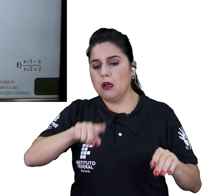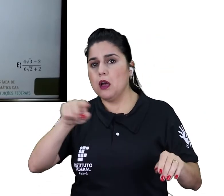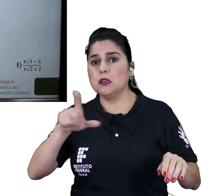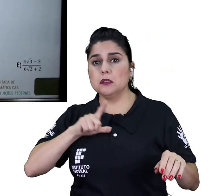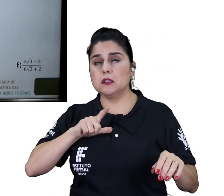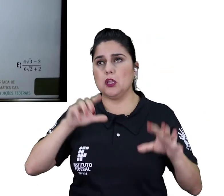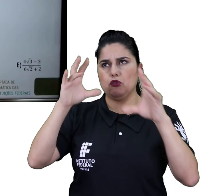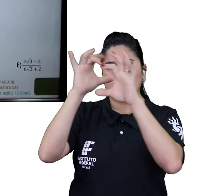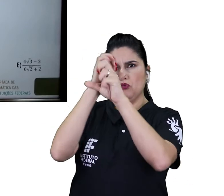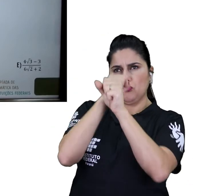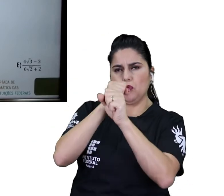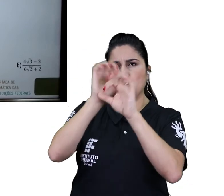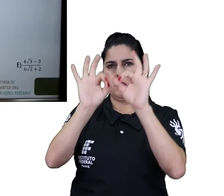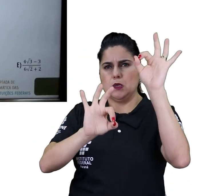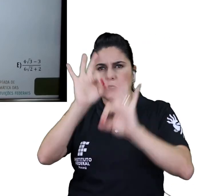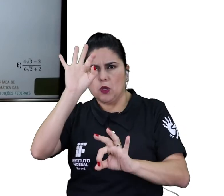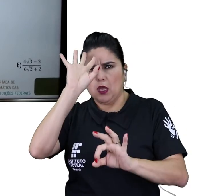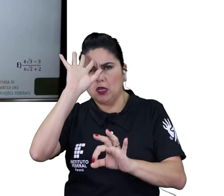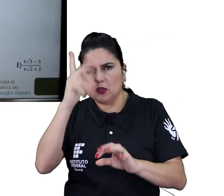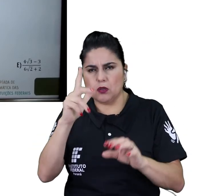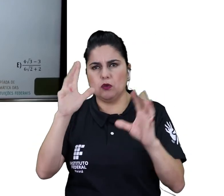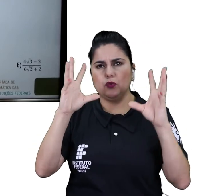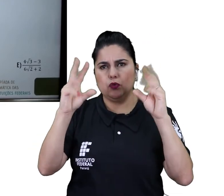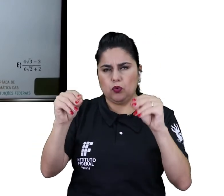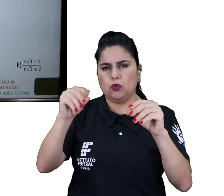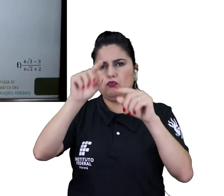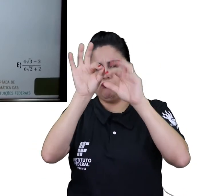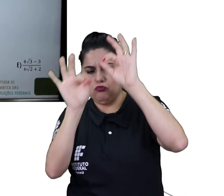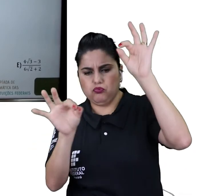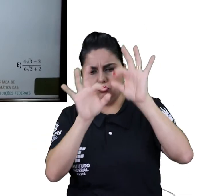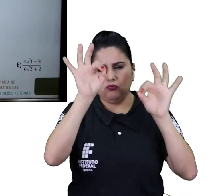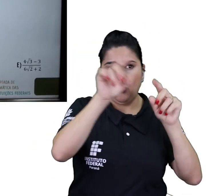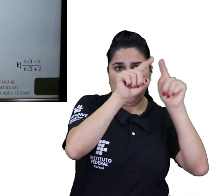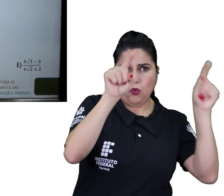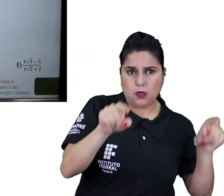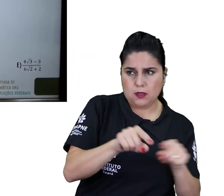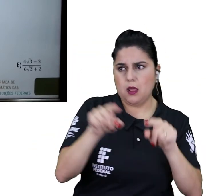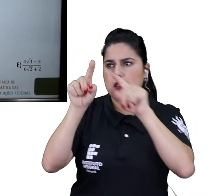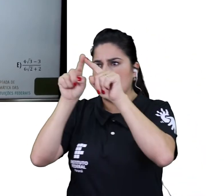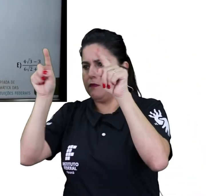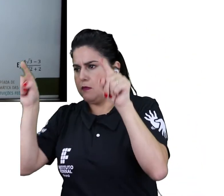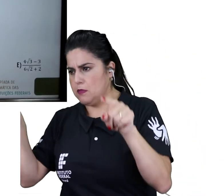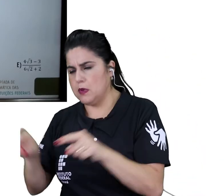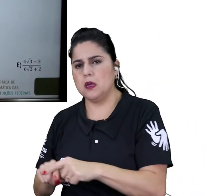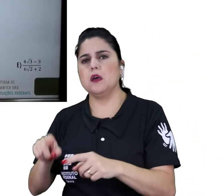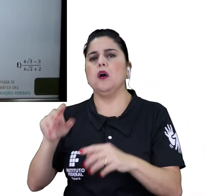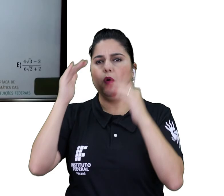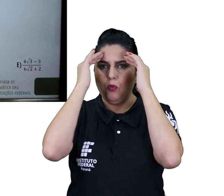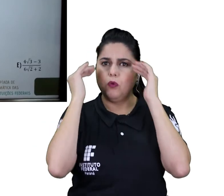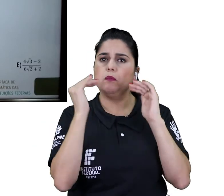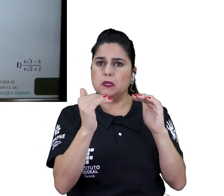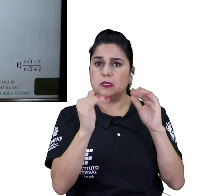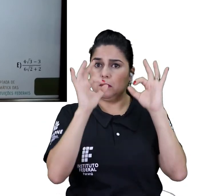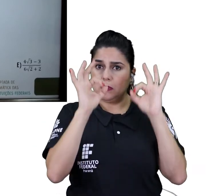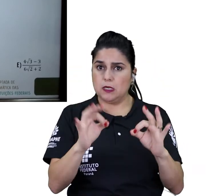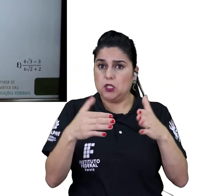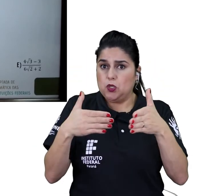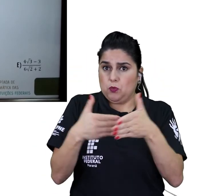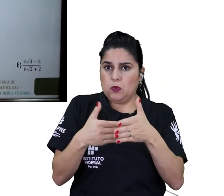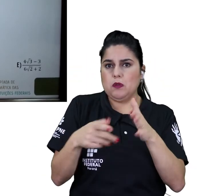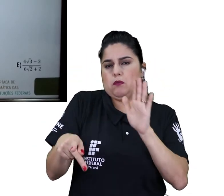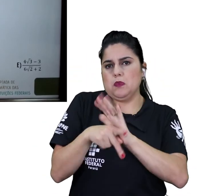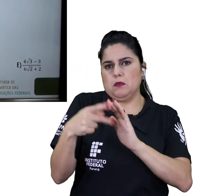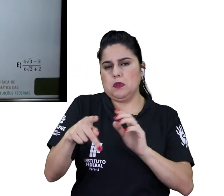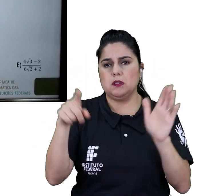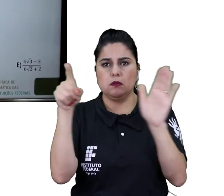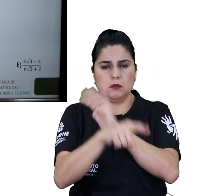perímetros de todos os quadrados pela soma dos perímetros de todos os hexágonos, obedecendo a restrição da questão,